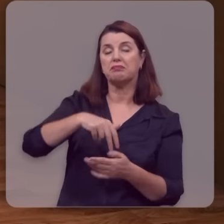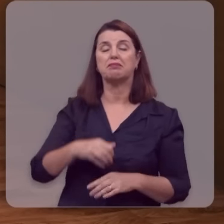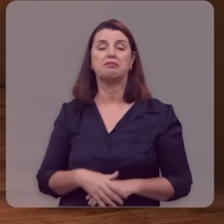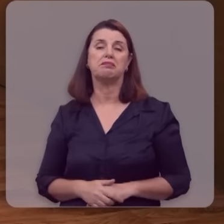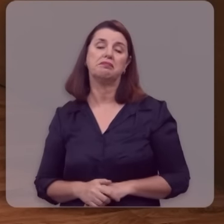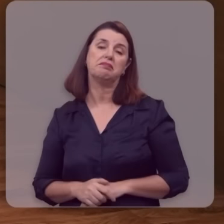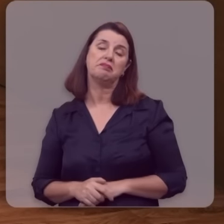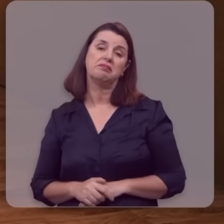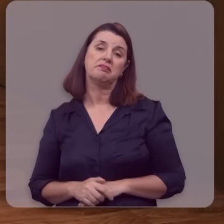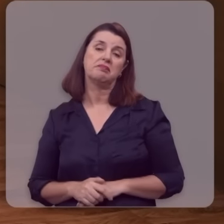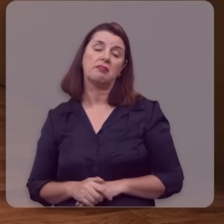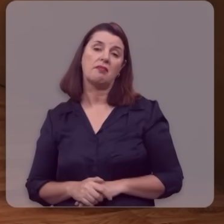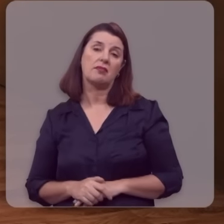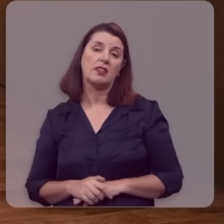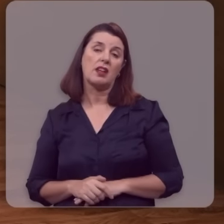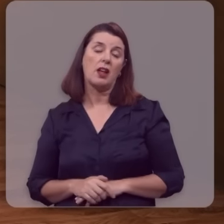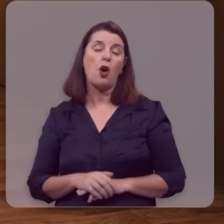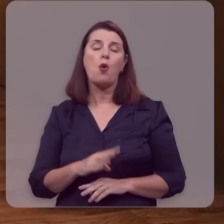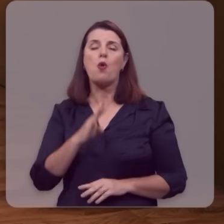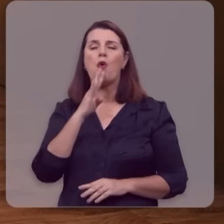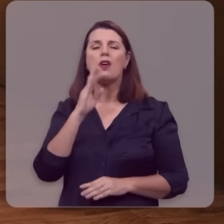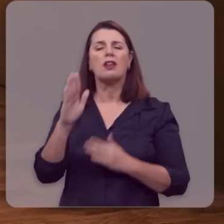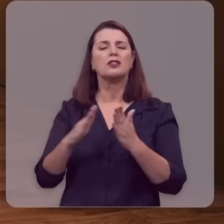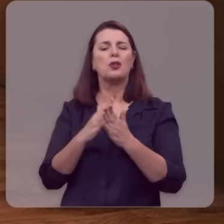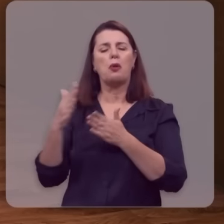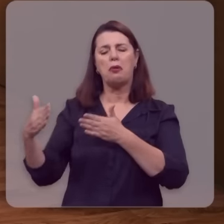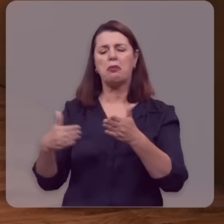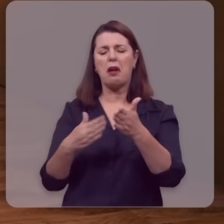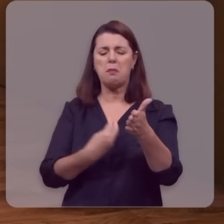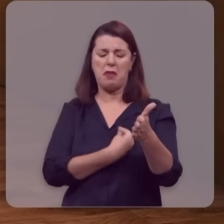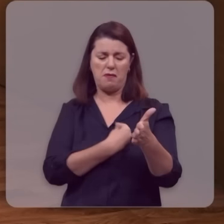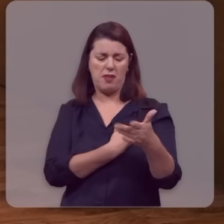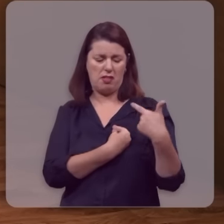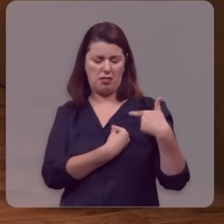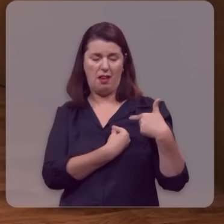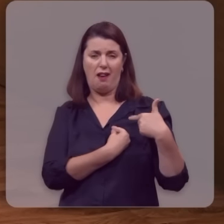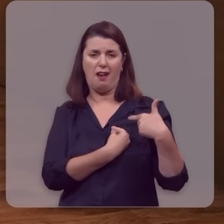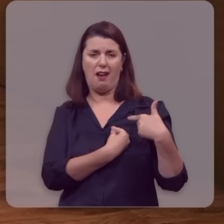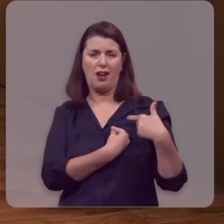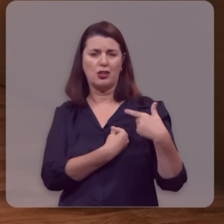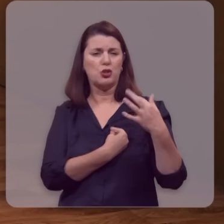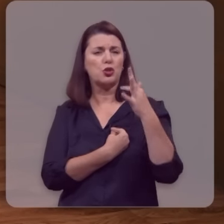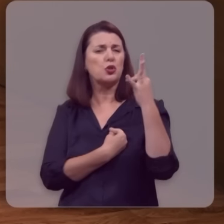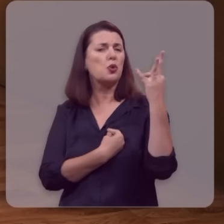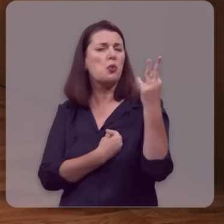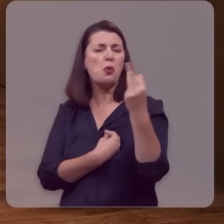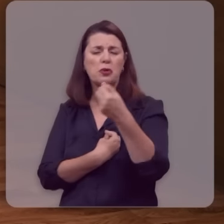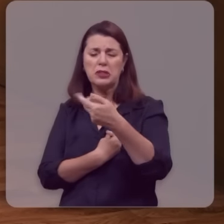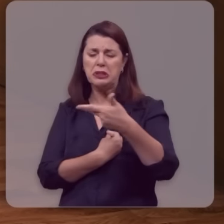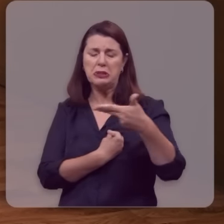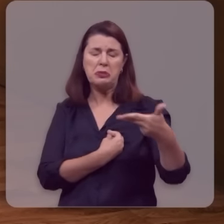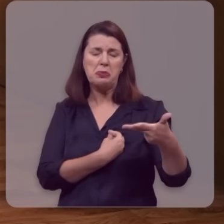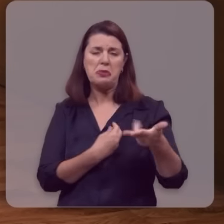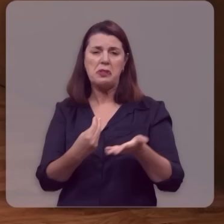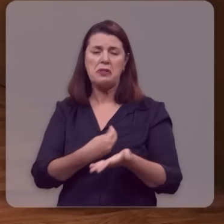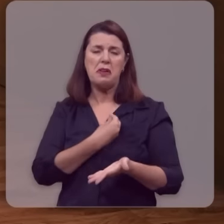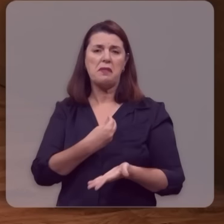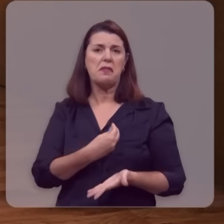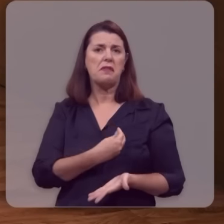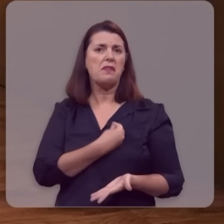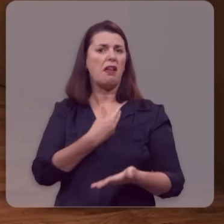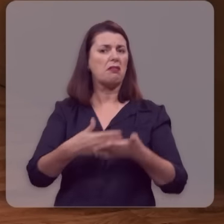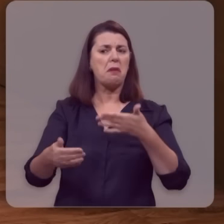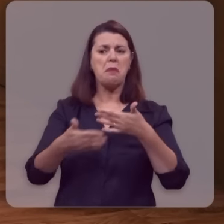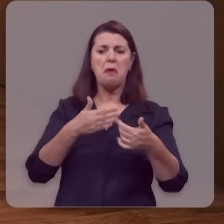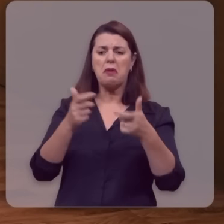pé conhece todos os meus caminhos ou seja não há coisa que você faça não há lugar que você vá não